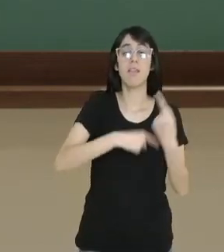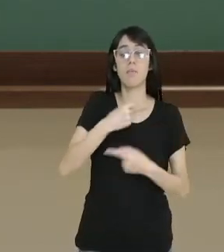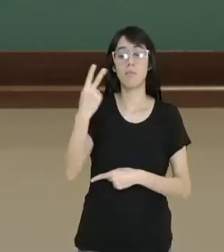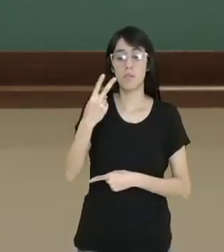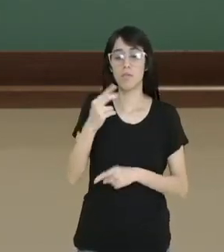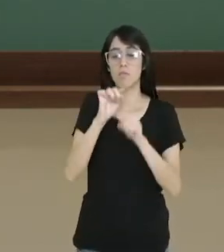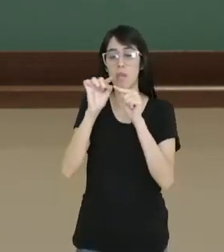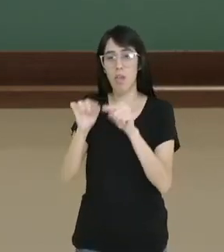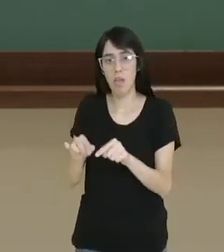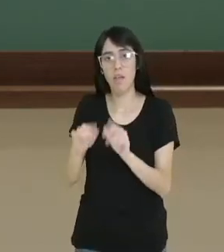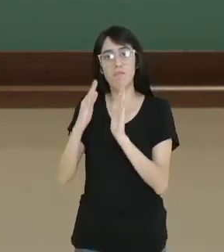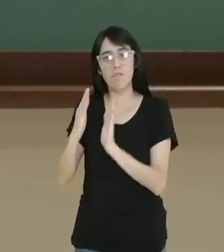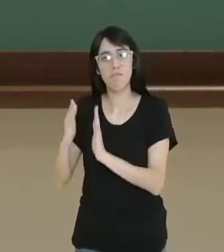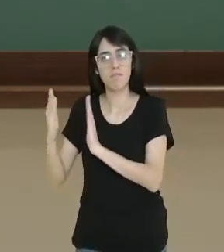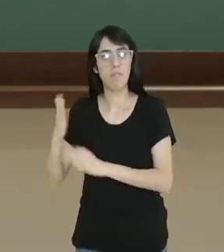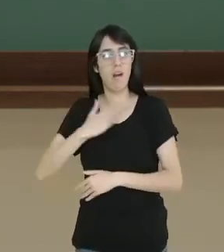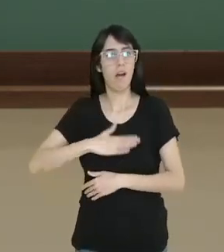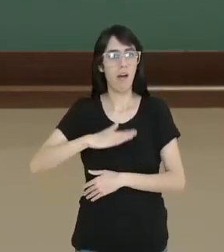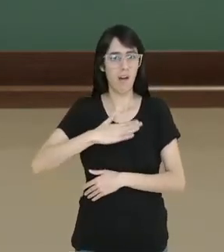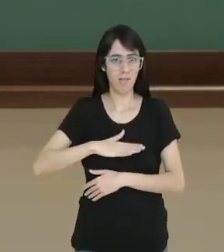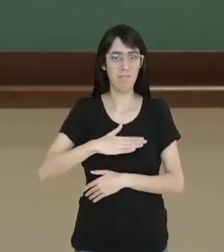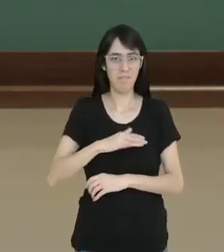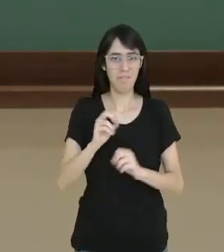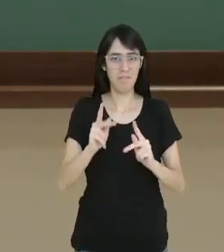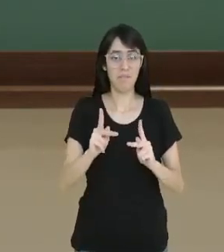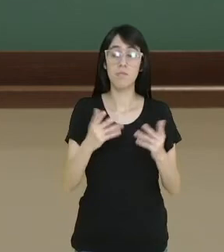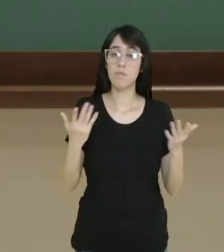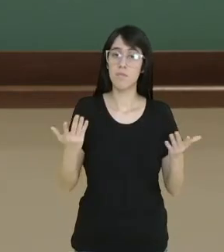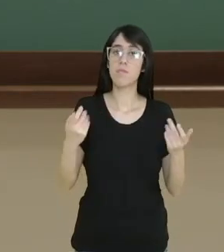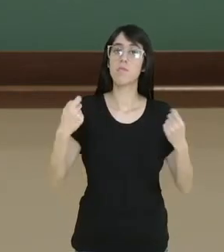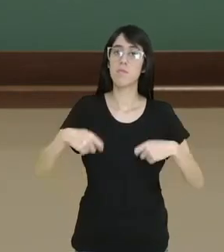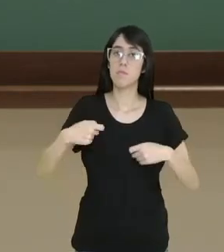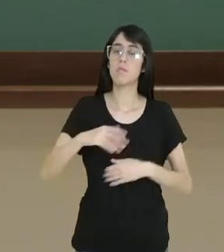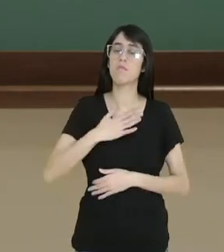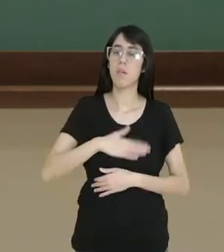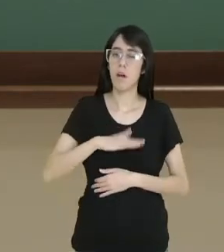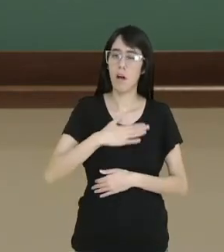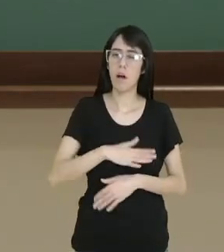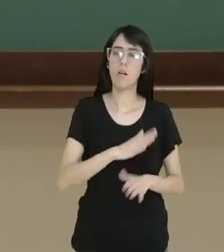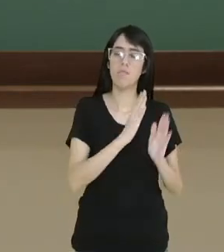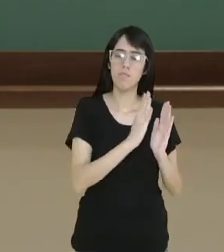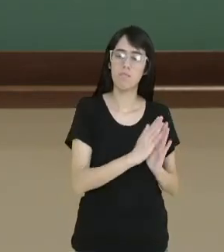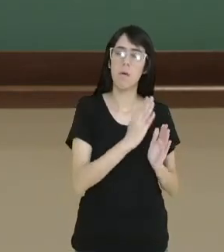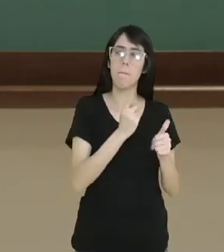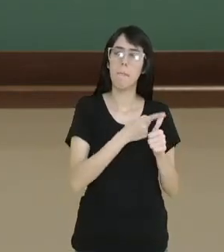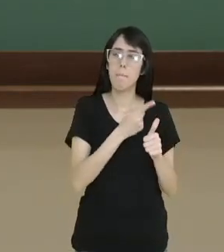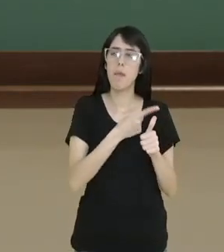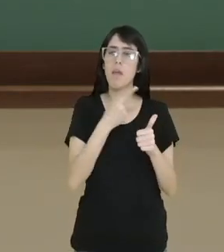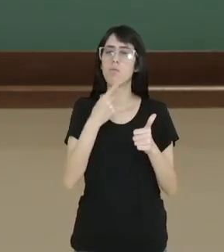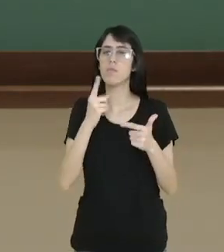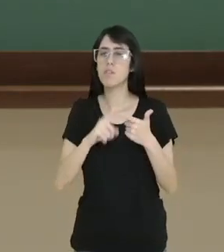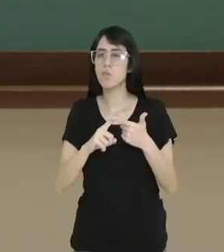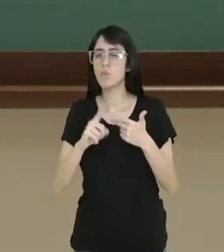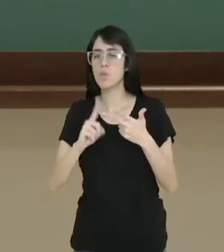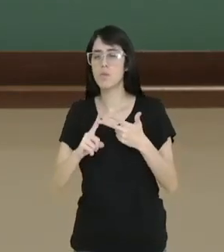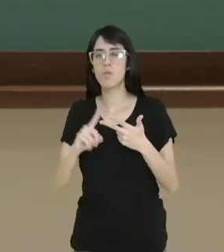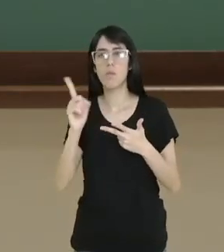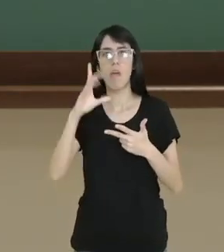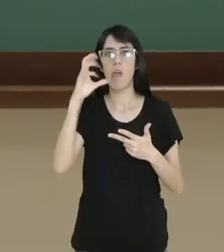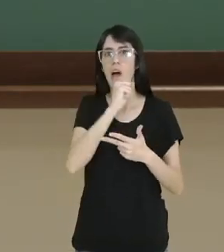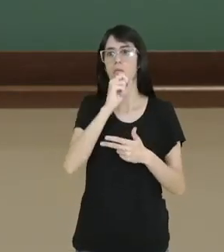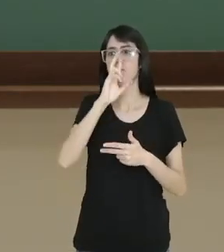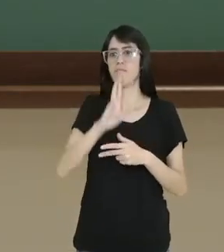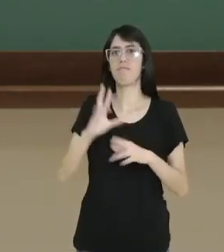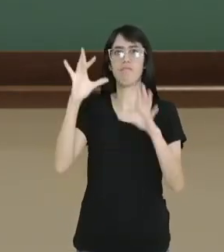chegar naquela que ele está perguntando. Então nós temos que ir mais devagar. Não é com uma conta que eu já consigo a resposta direta.